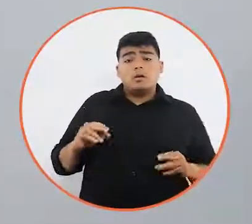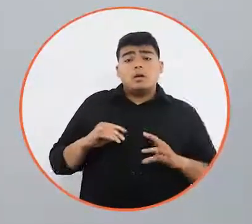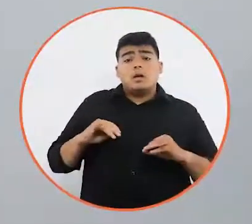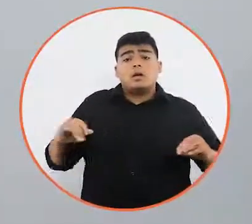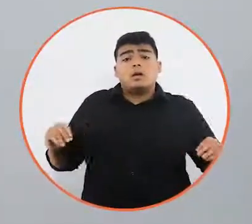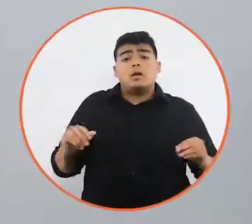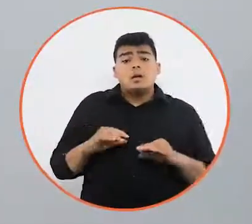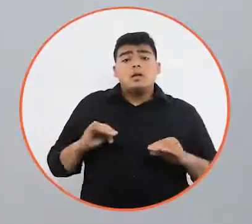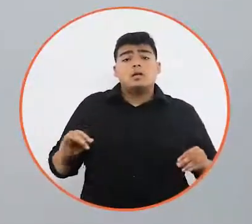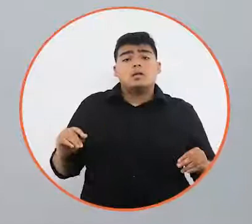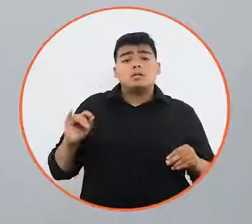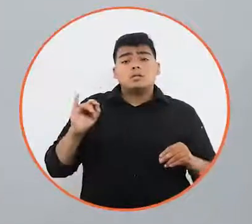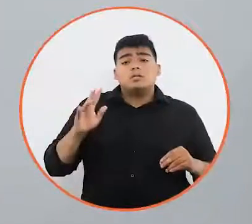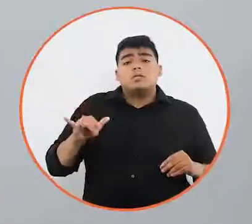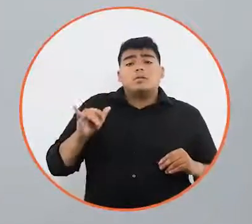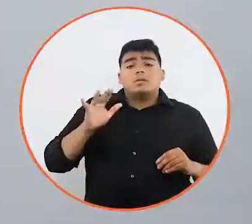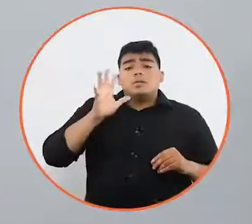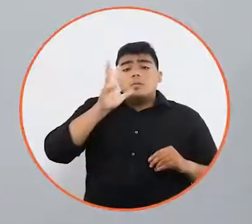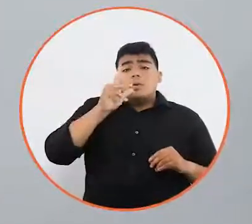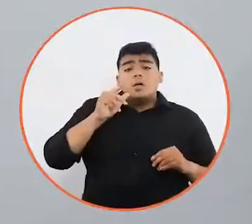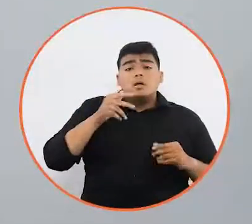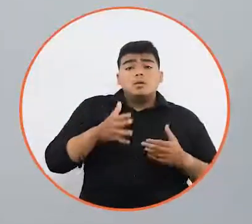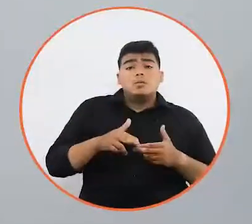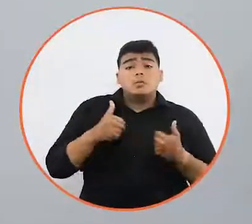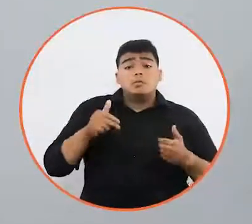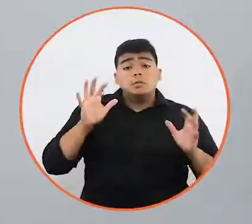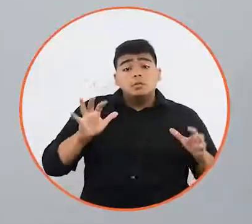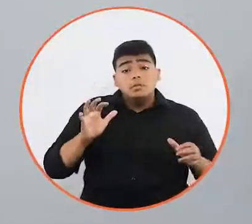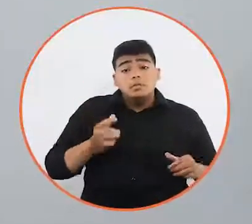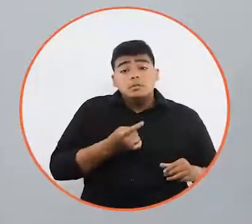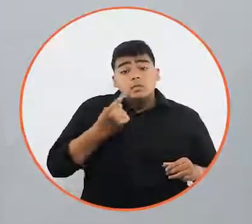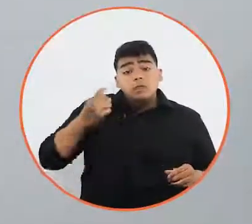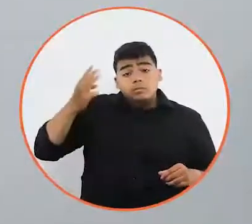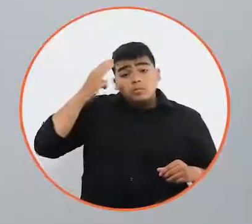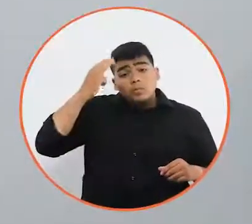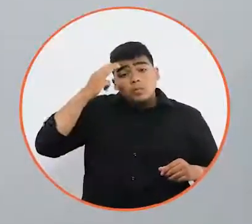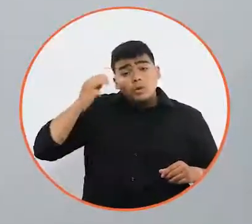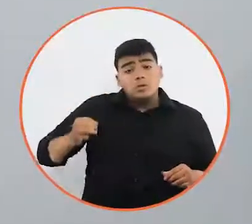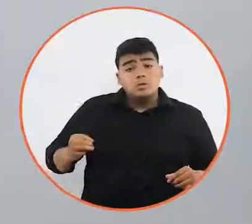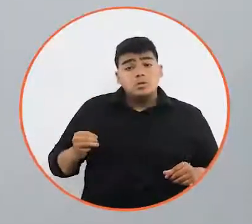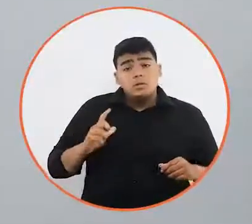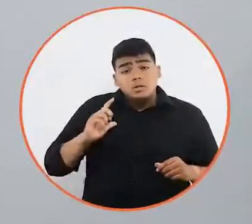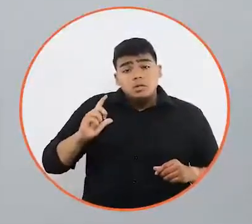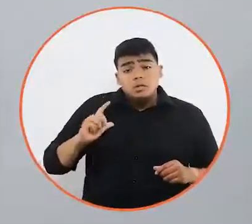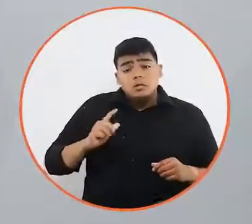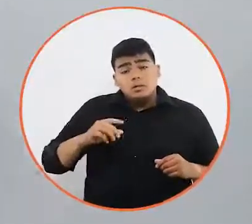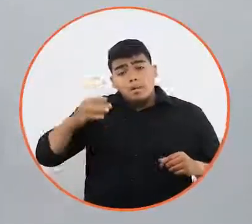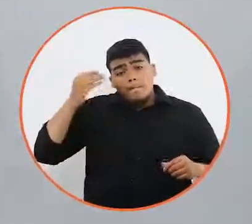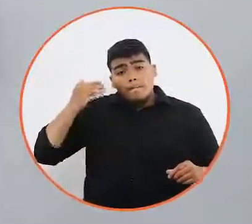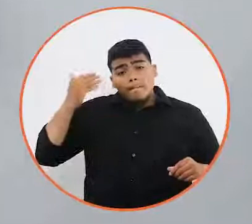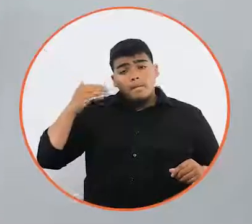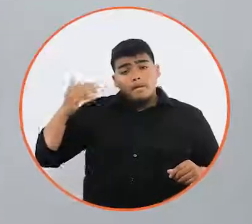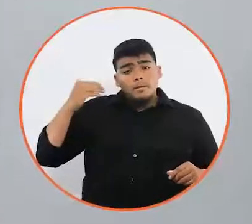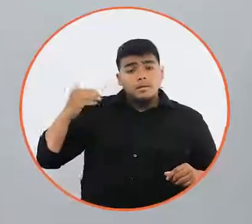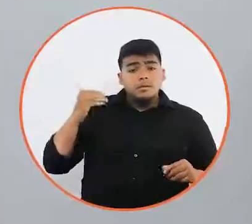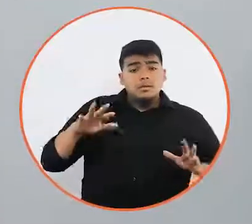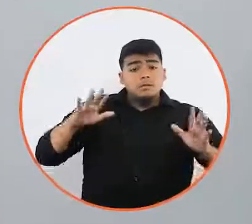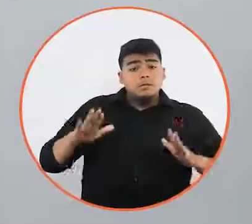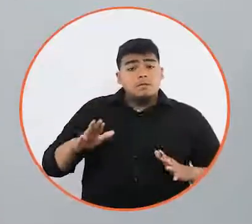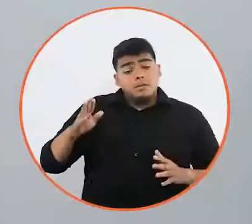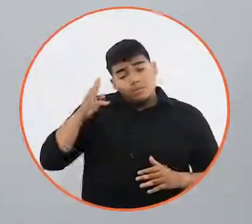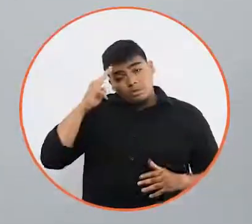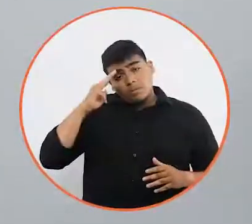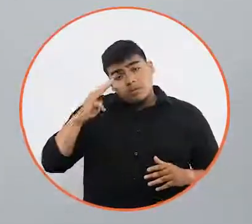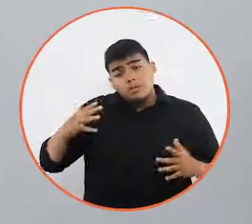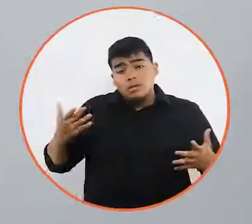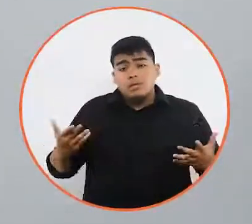se ela não quisesse descer. Assim é a nossa memória, são as nossas reminiscências, é o nosso passado que fica na memória,